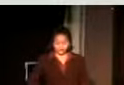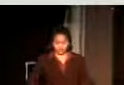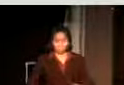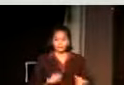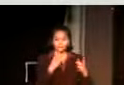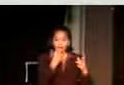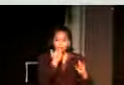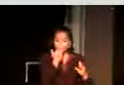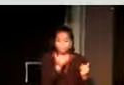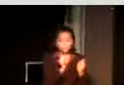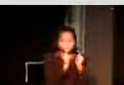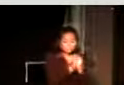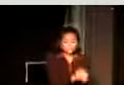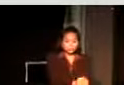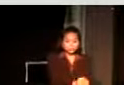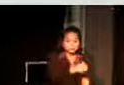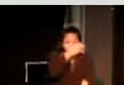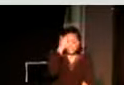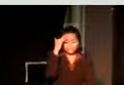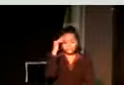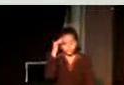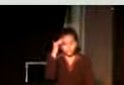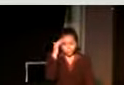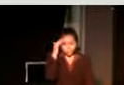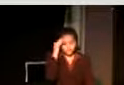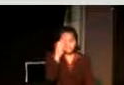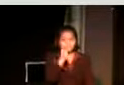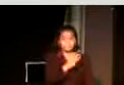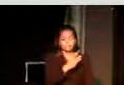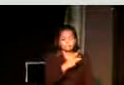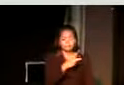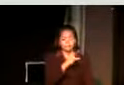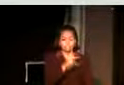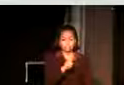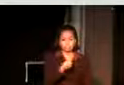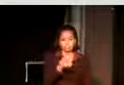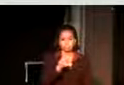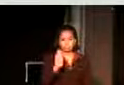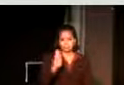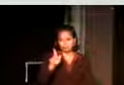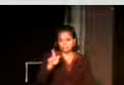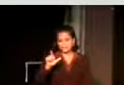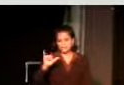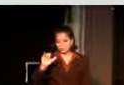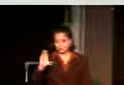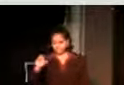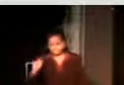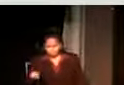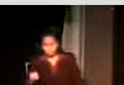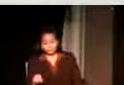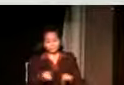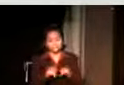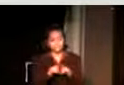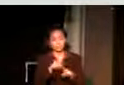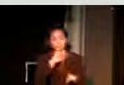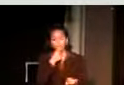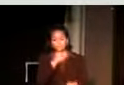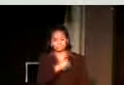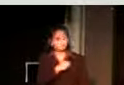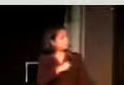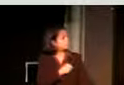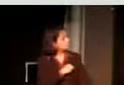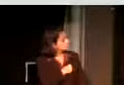publicanos e pecadores perguntaram os fariseus é claro que eles não fizeram isso para o próprio mestre é comumente